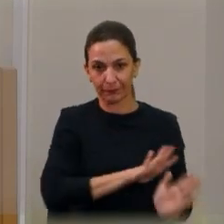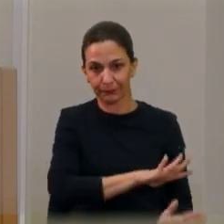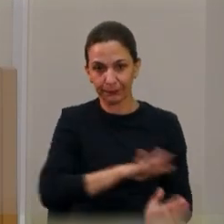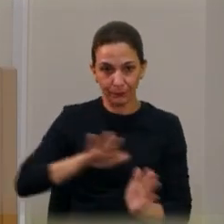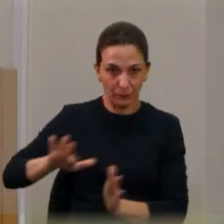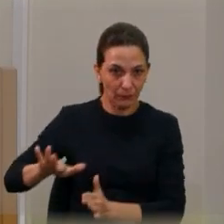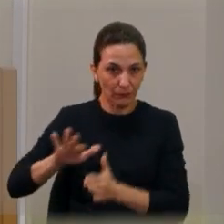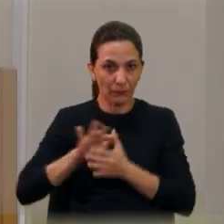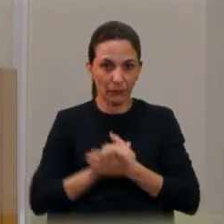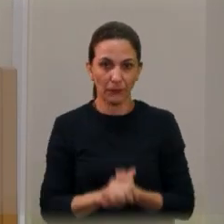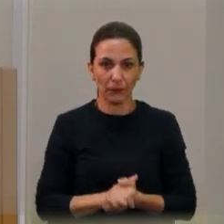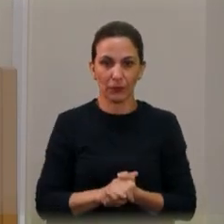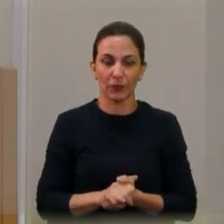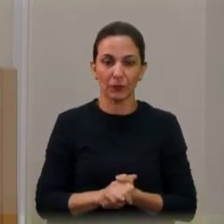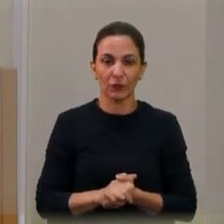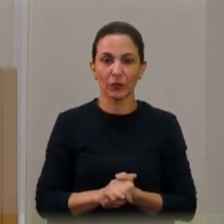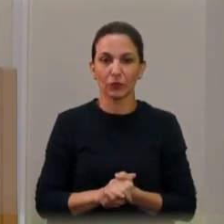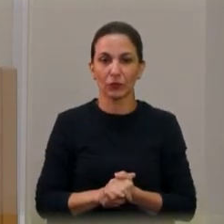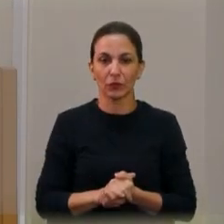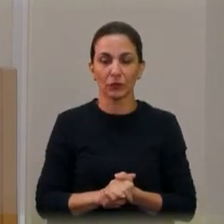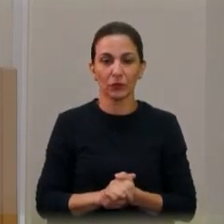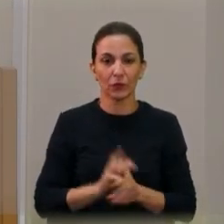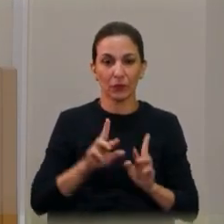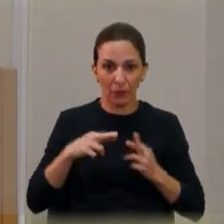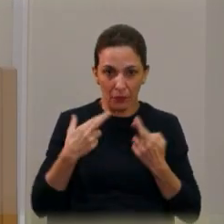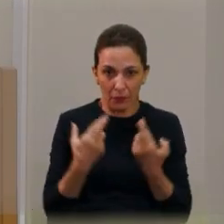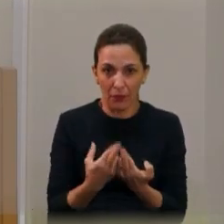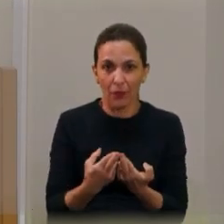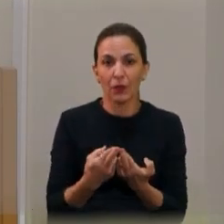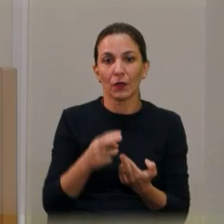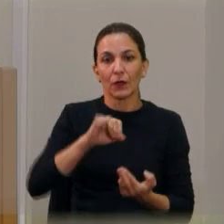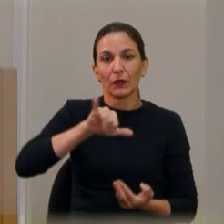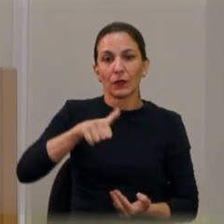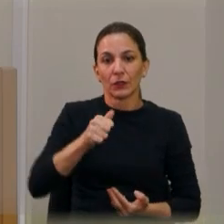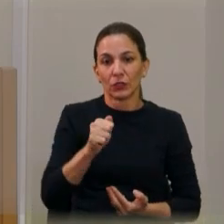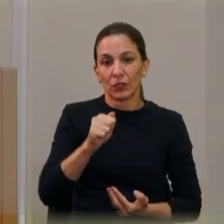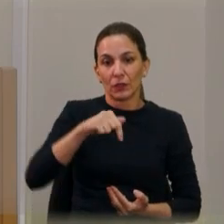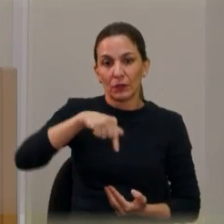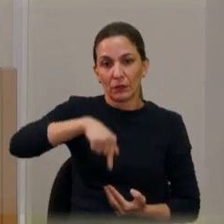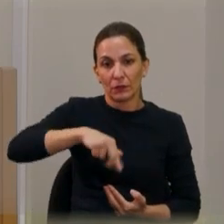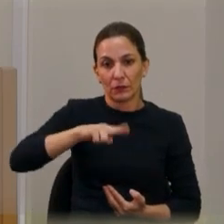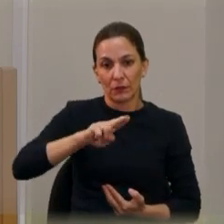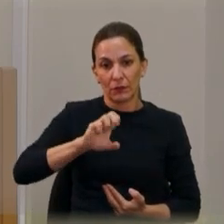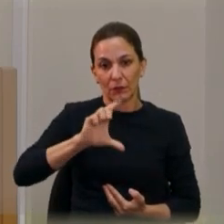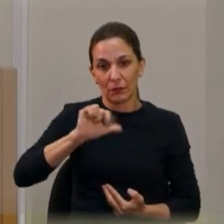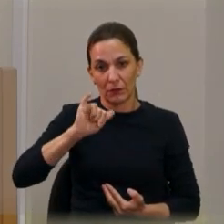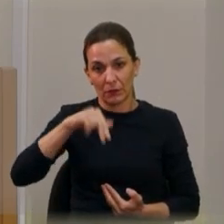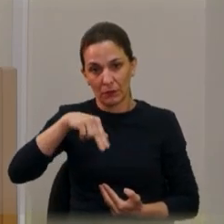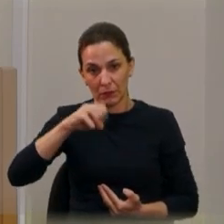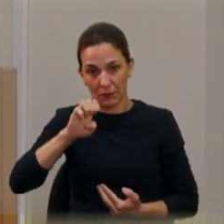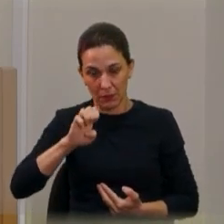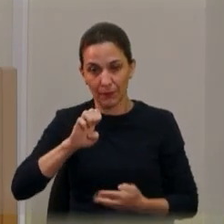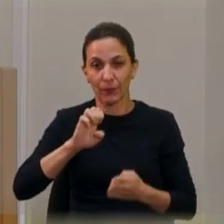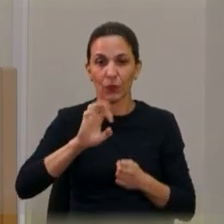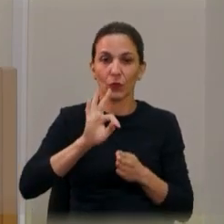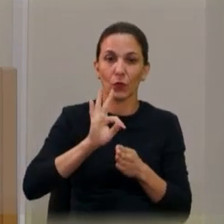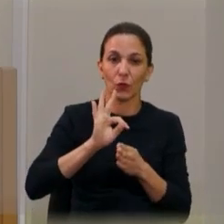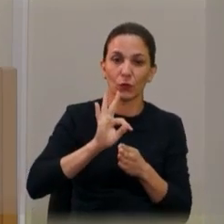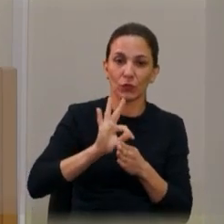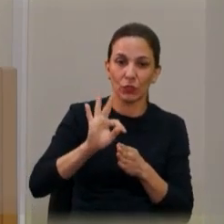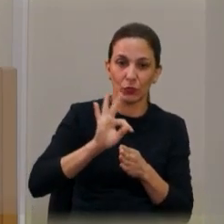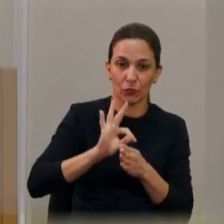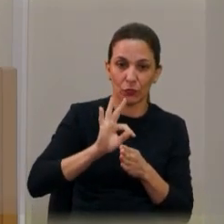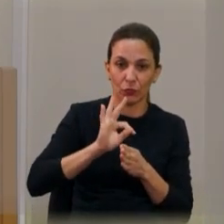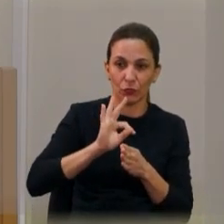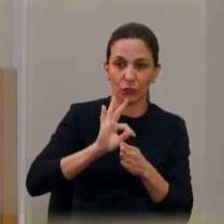de Desenvolvimento Social Jaqueline junto com o conselheiro tutelar José Ney Lopes para entregar a emenda que nós